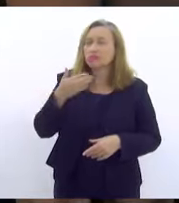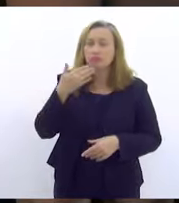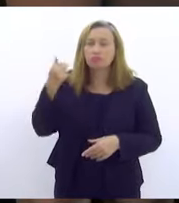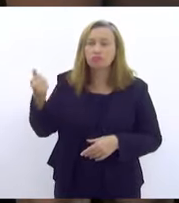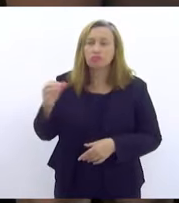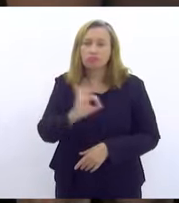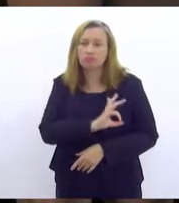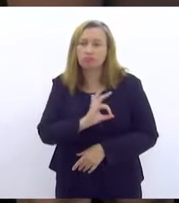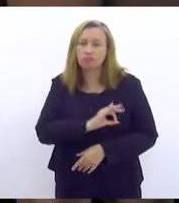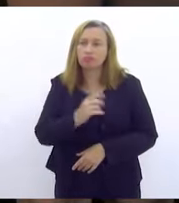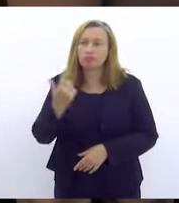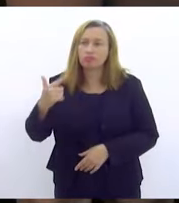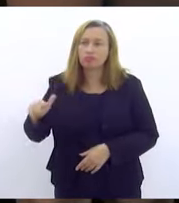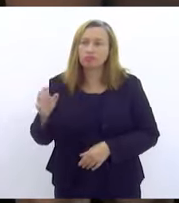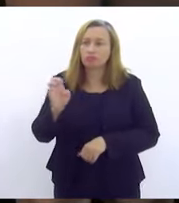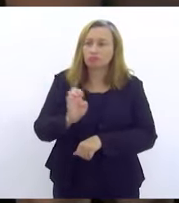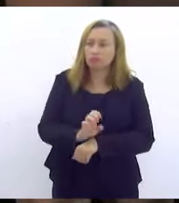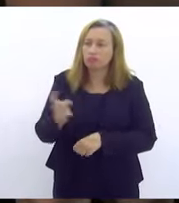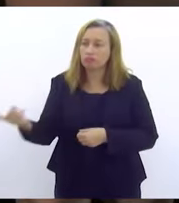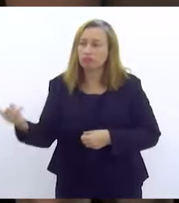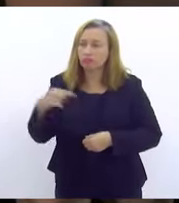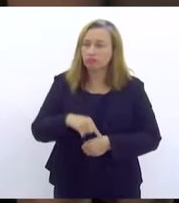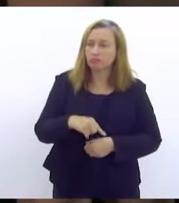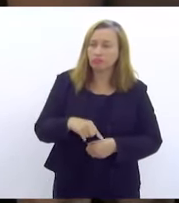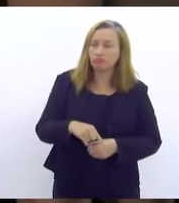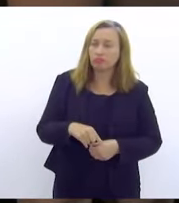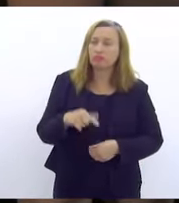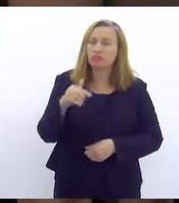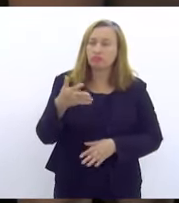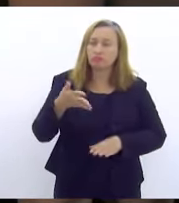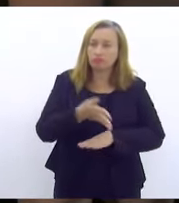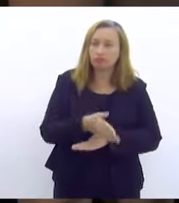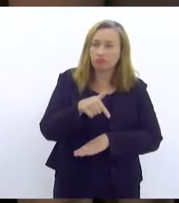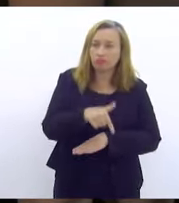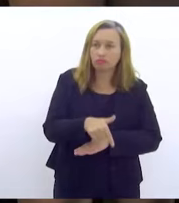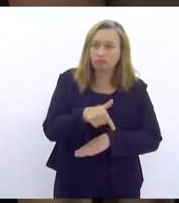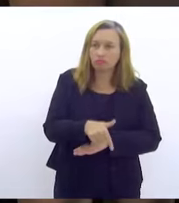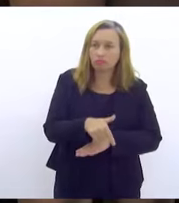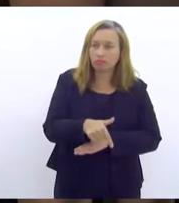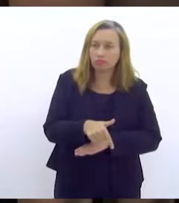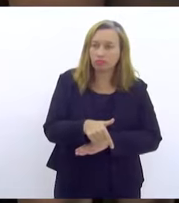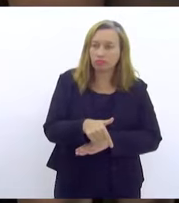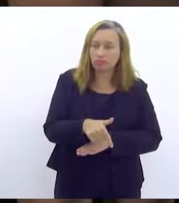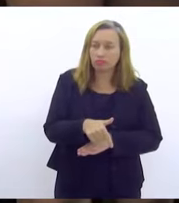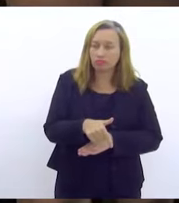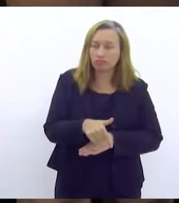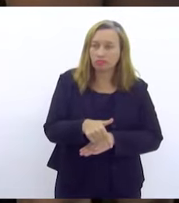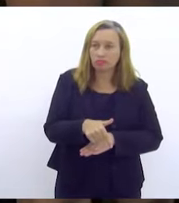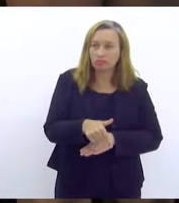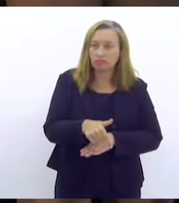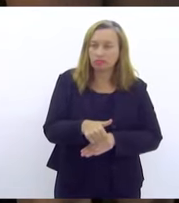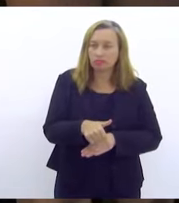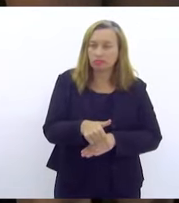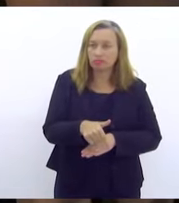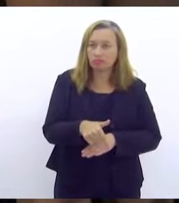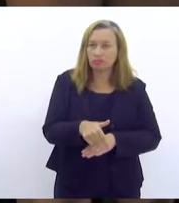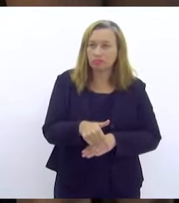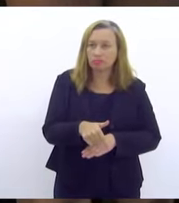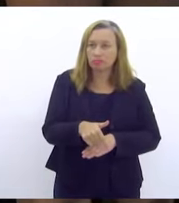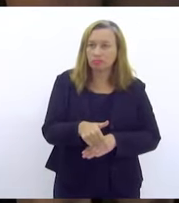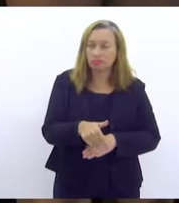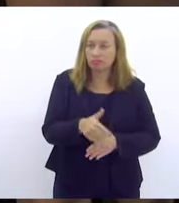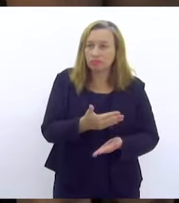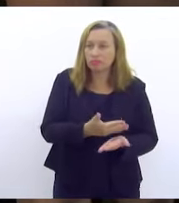outro estado e trazer para cá, porque chegando aqui vai virar recruta. Não tem jeito. E trazer